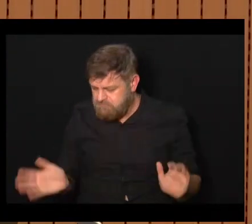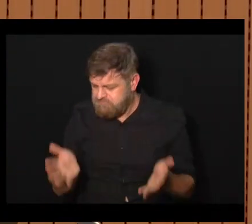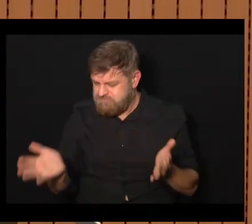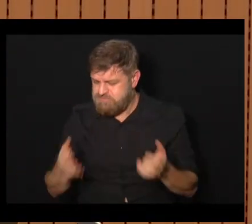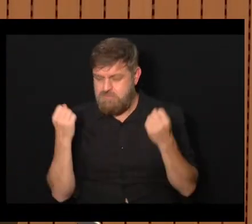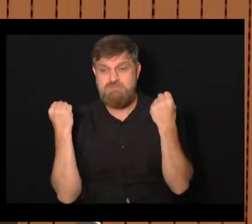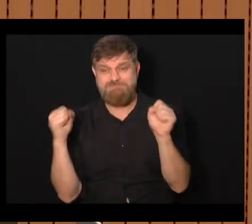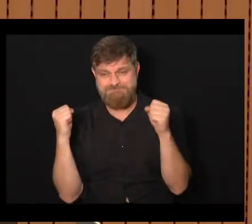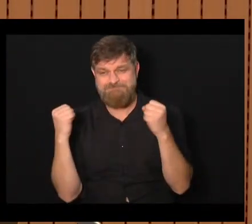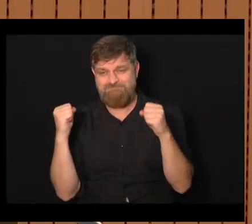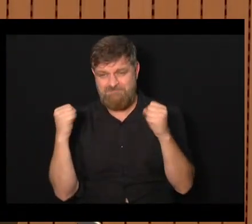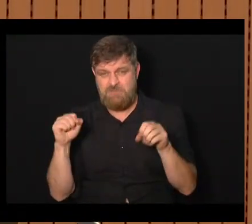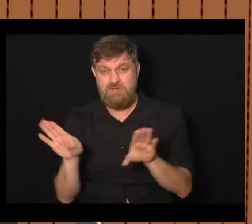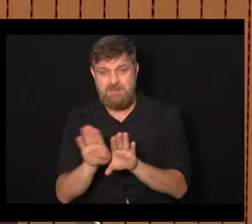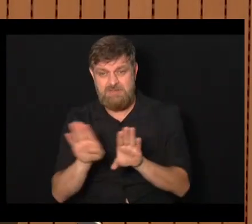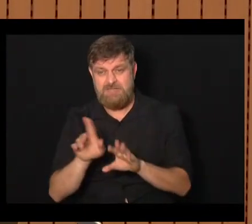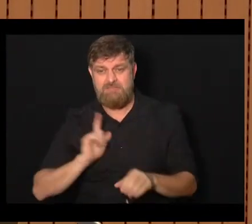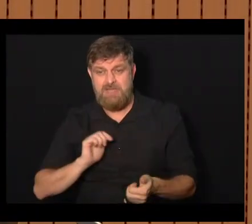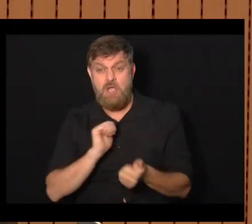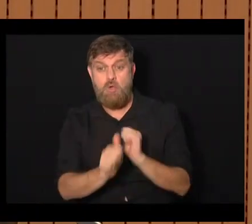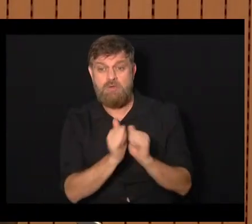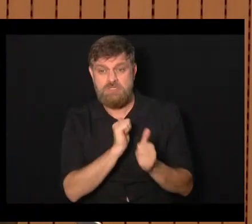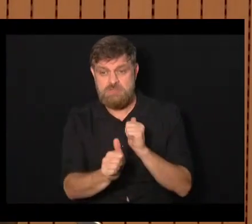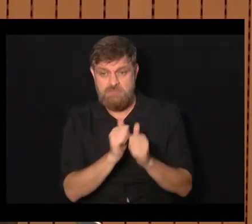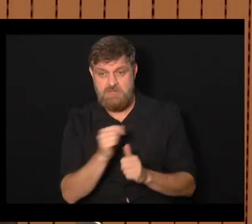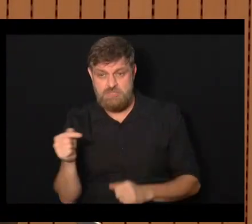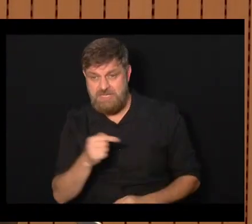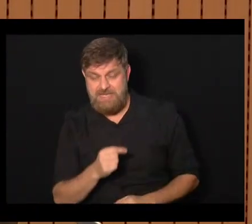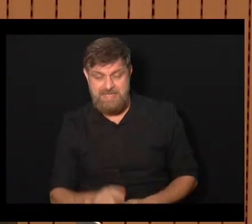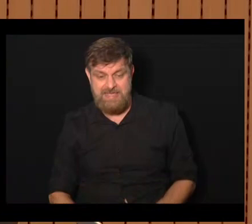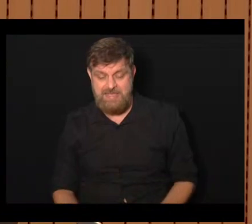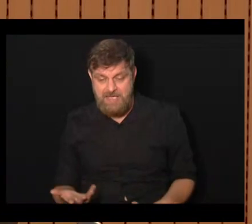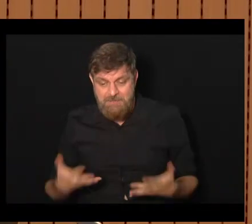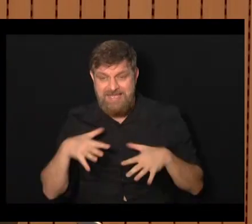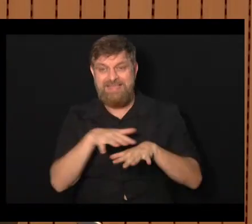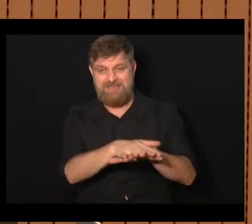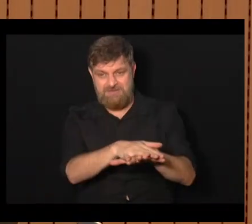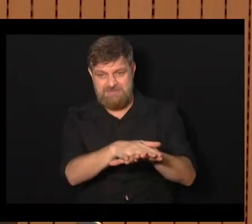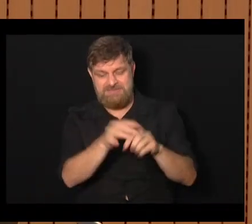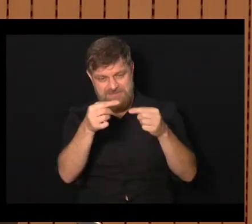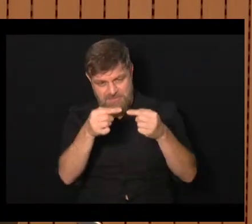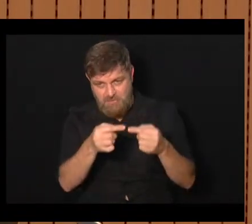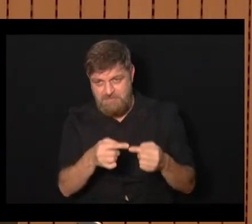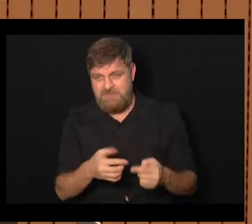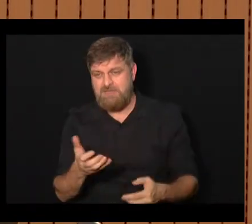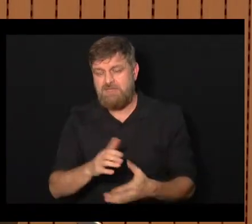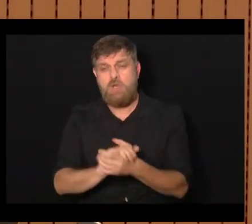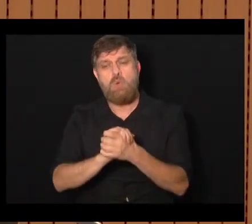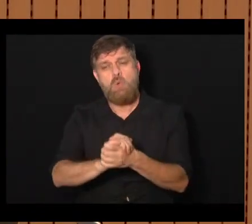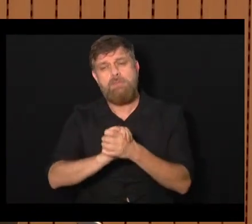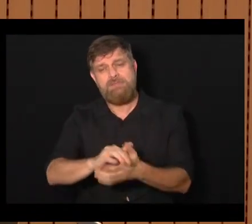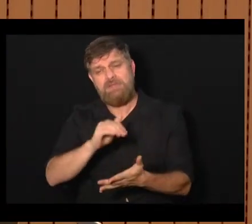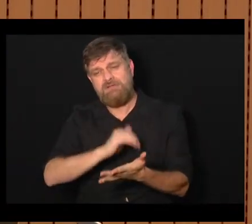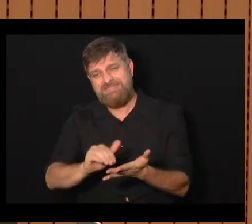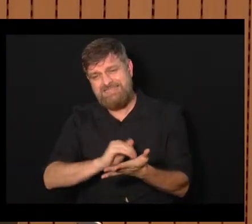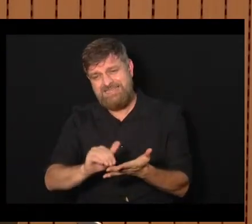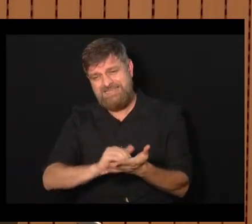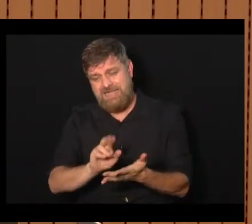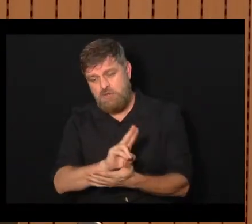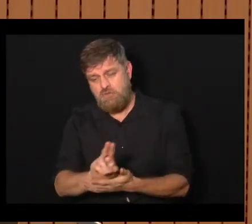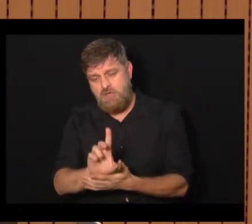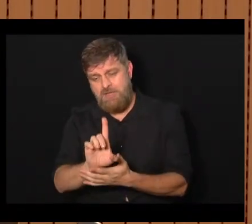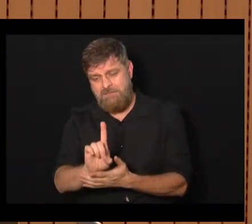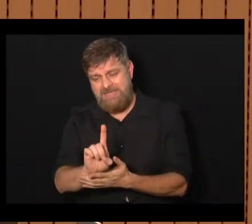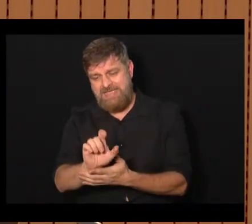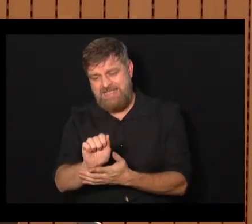exercícios físicos, além de fazer do esporte um instrumento de inclusão social. Parabenizar o secretário de Esportes, Dário Saad,